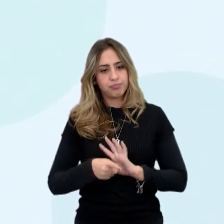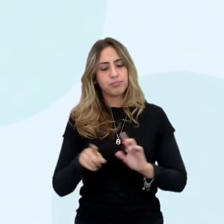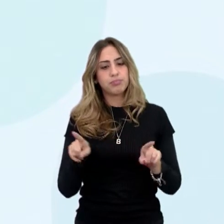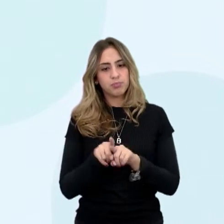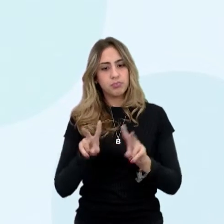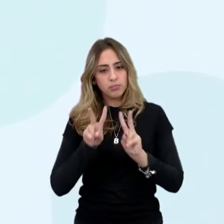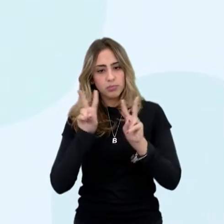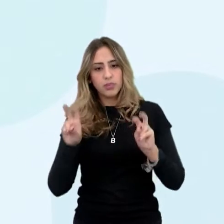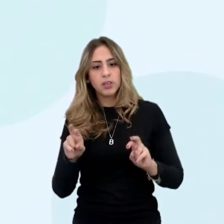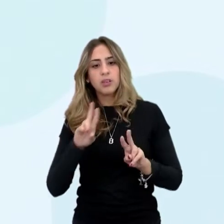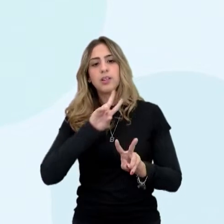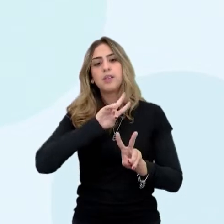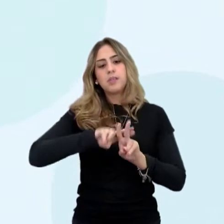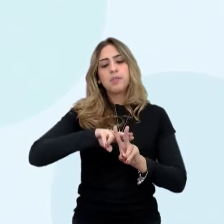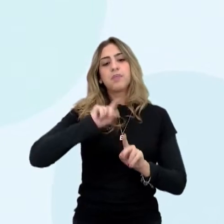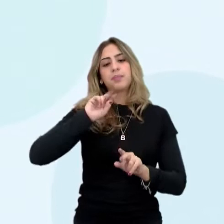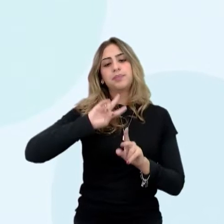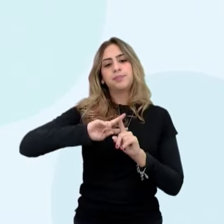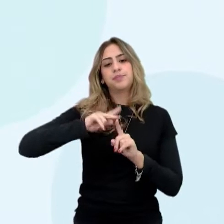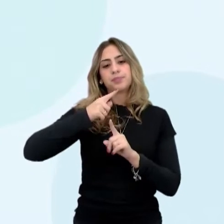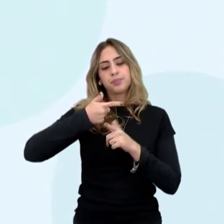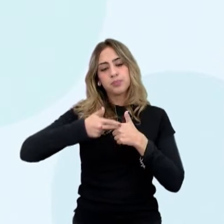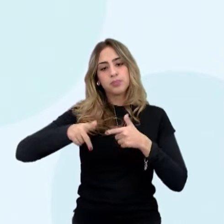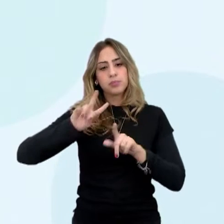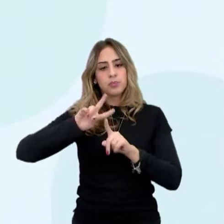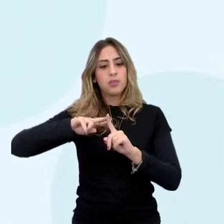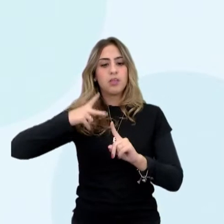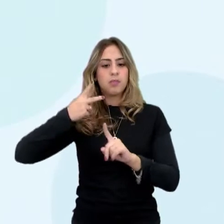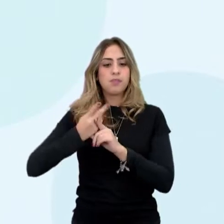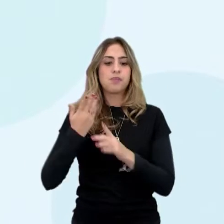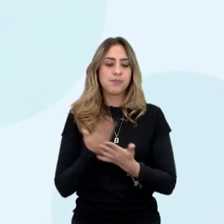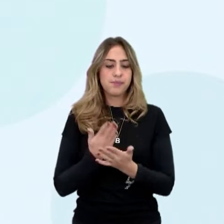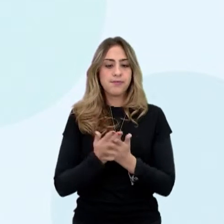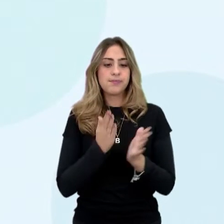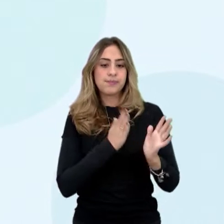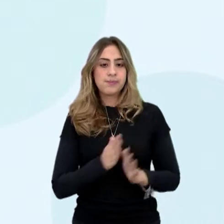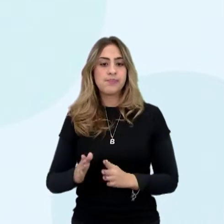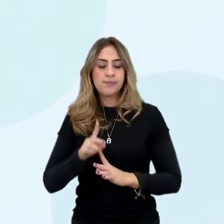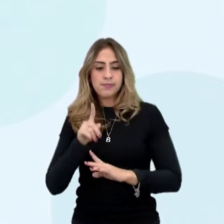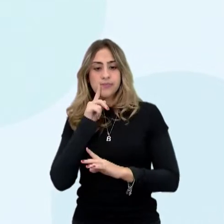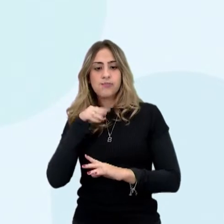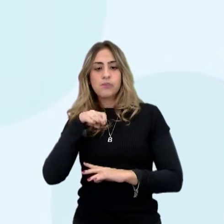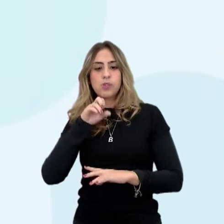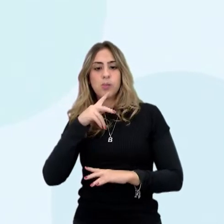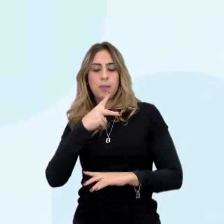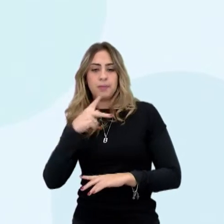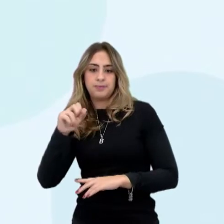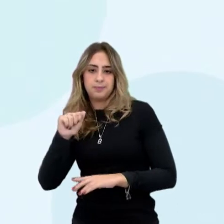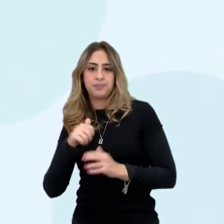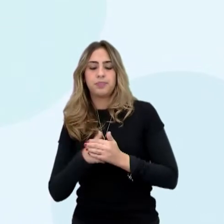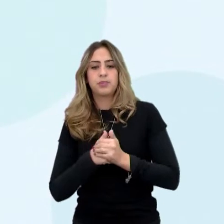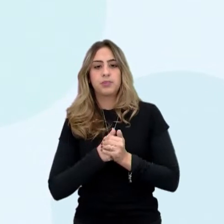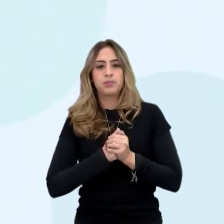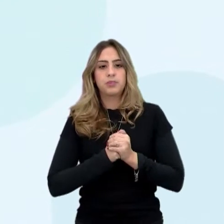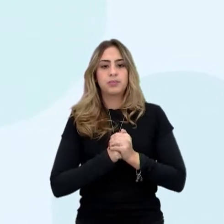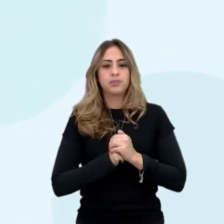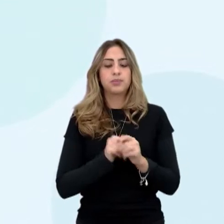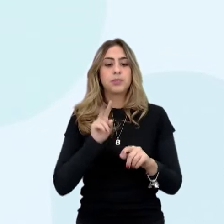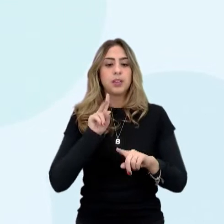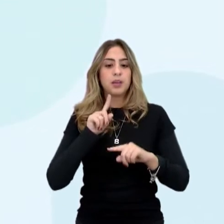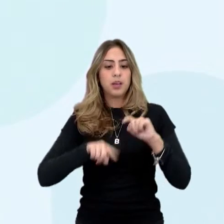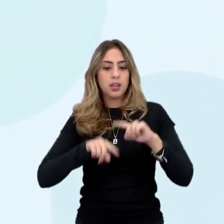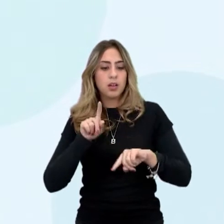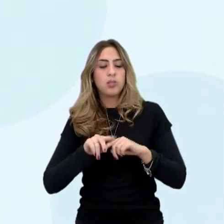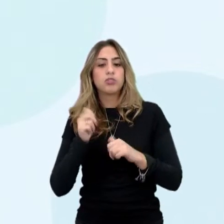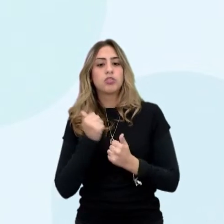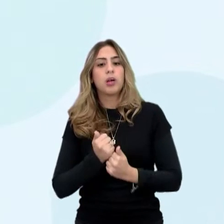questão aí, que é o hashtag Quem Divide Multiplica, e as aulas são produzidas em cima desse material, né, o mapa, o material de apoio ao